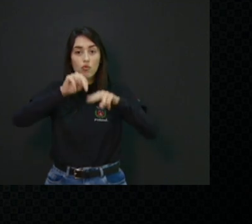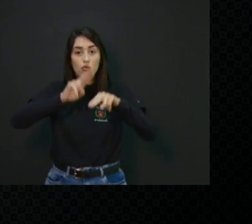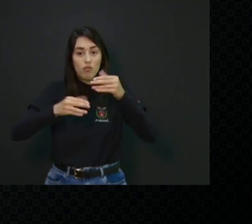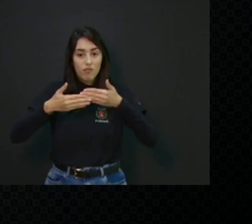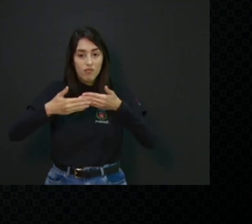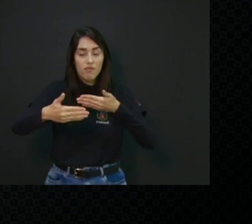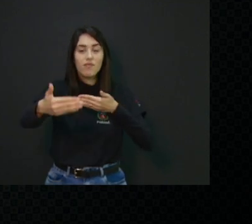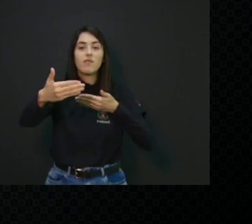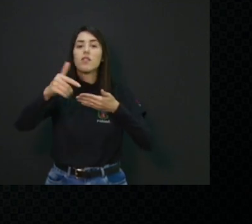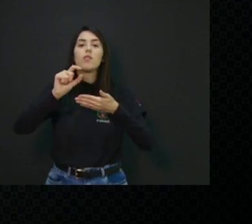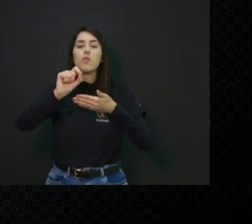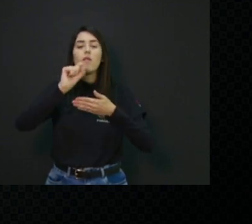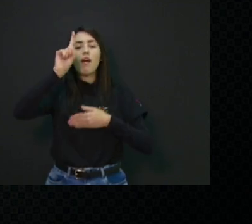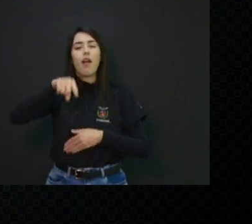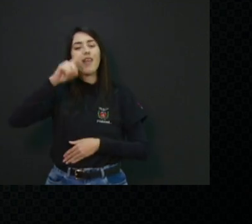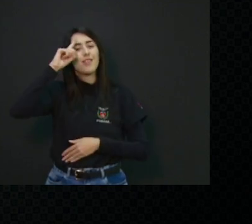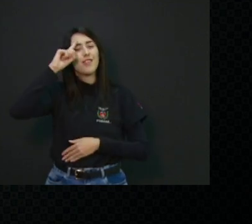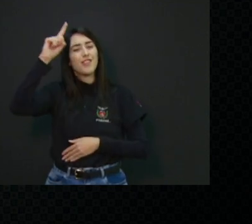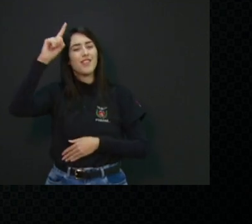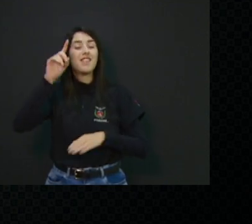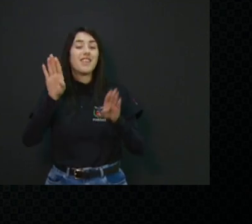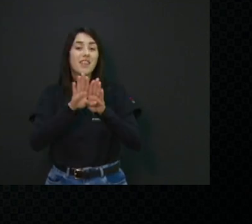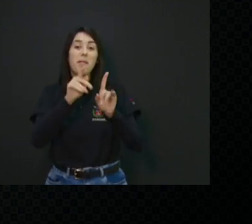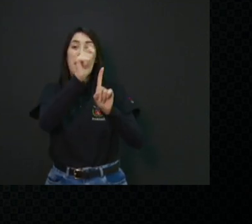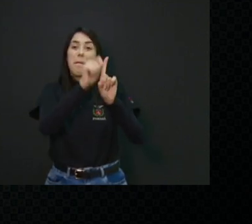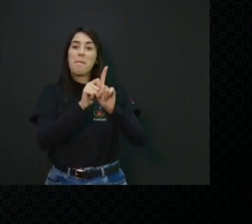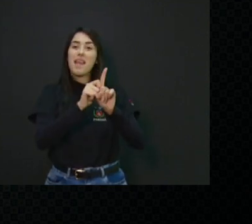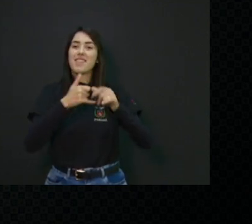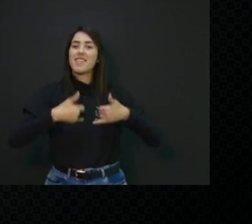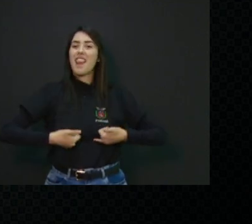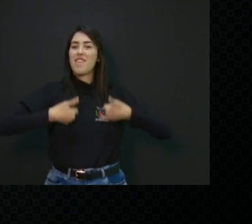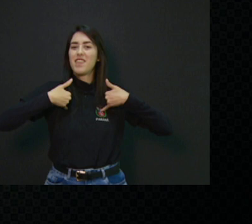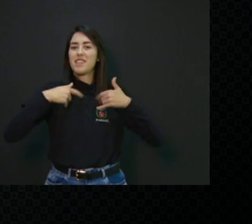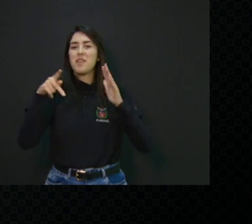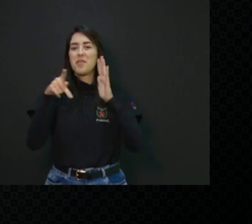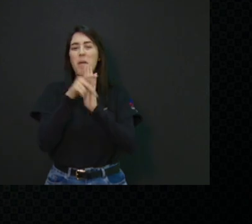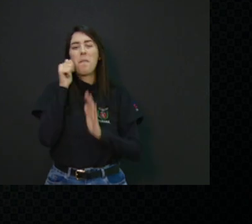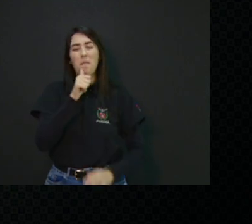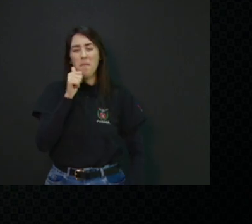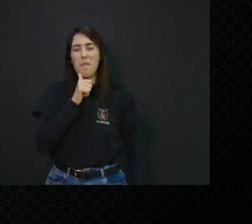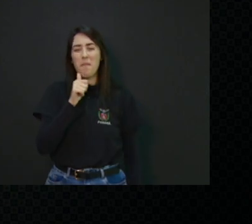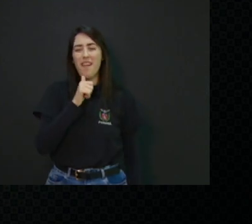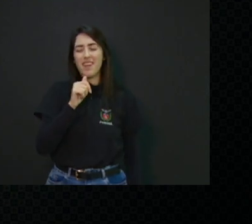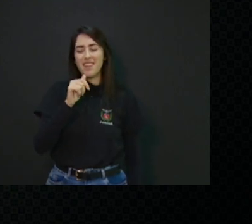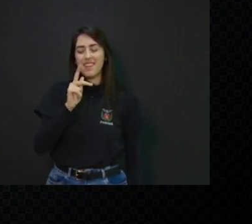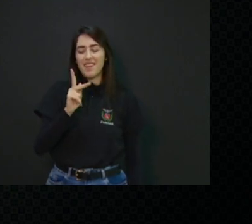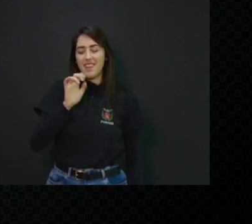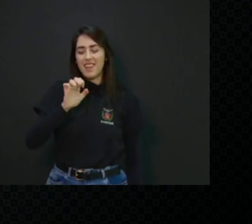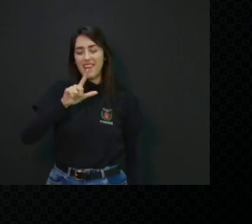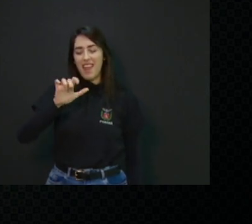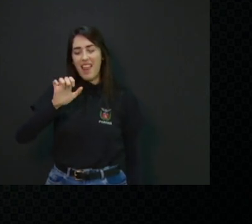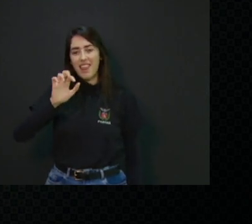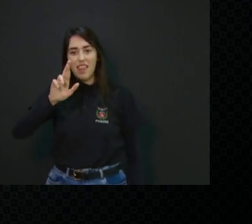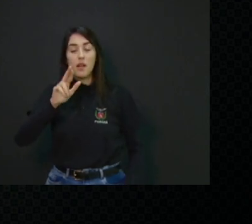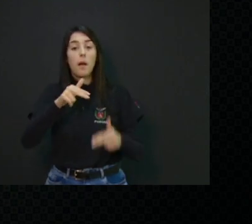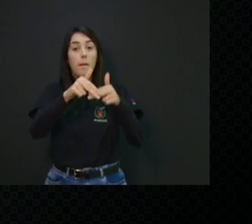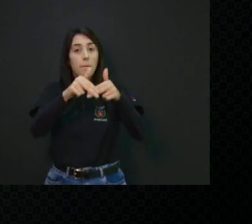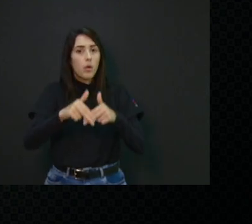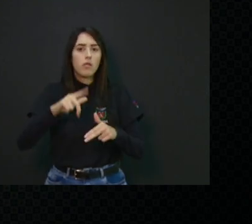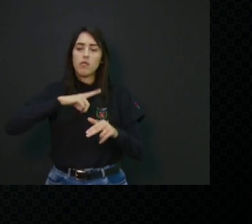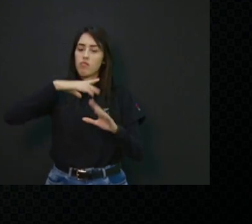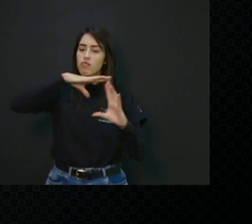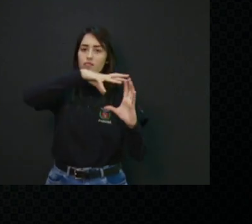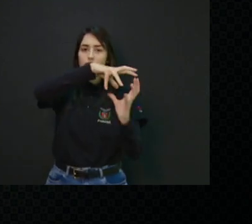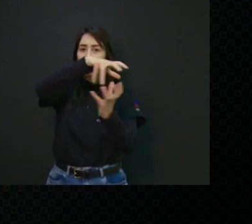é o dia, né? É o mês de aniversário da Ellen Keller. E por isso que internacionalmente nós comemoramos o